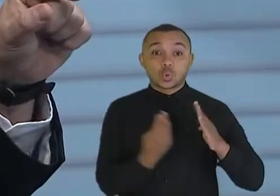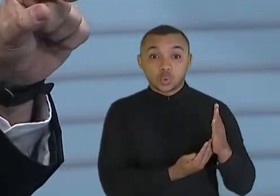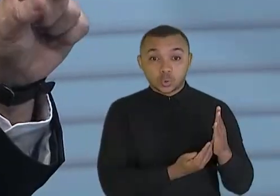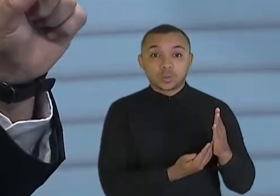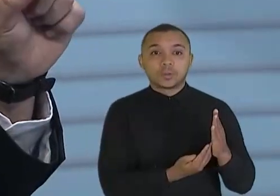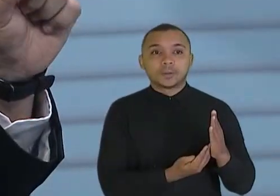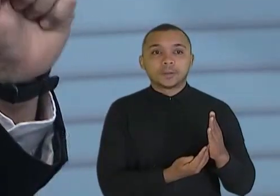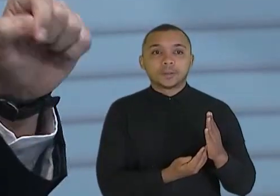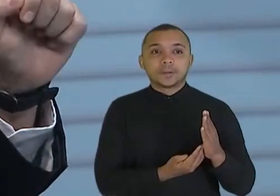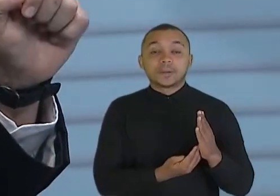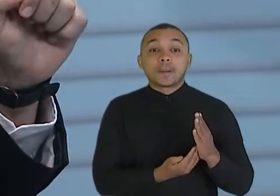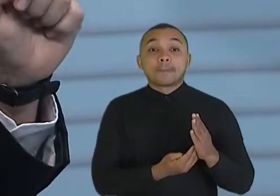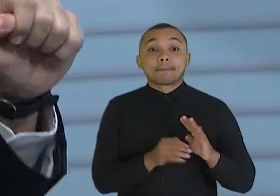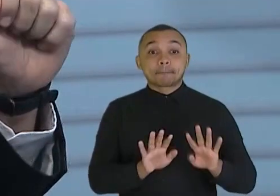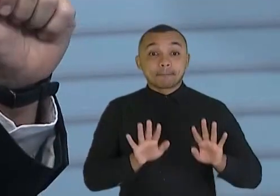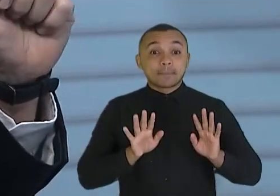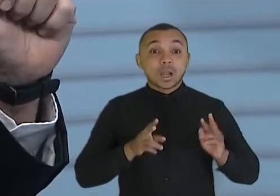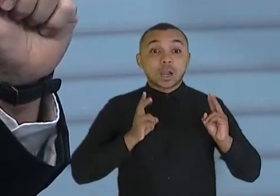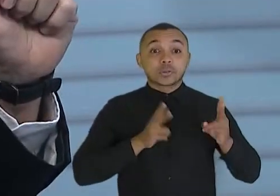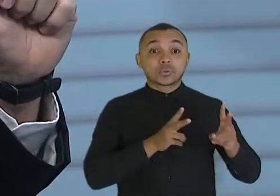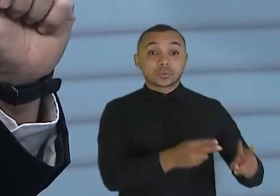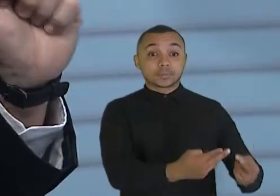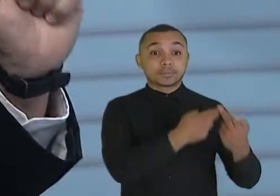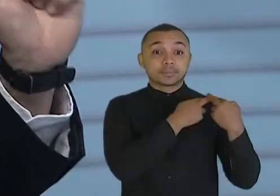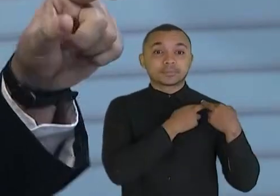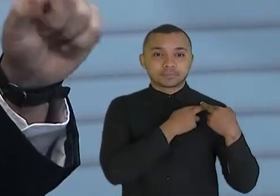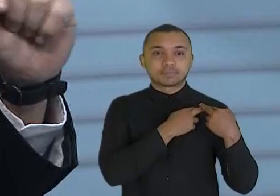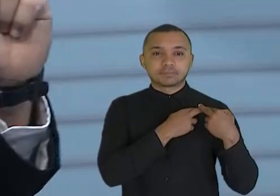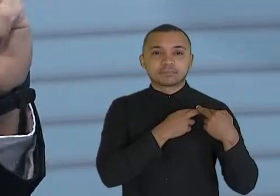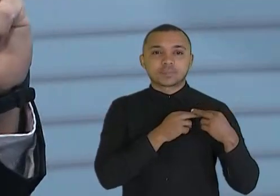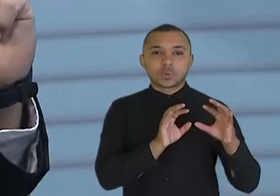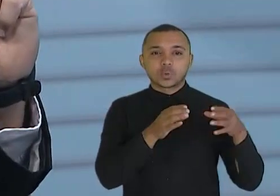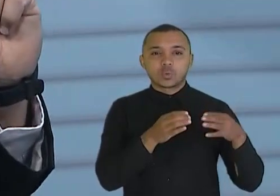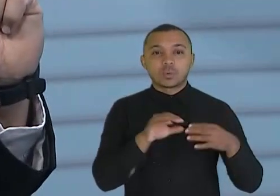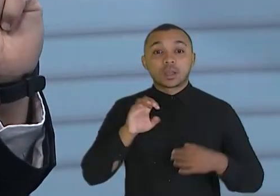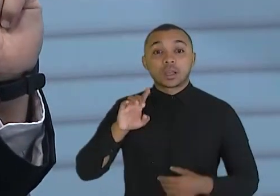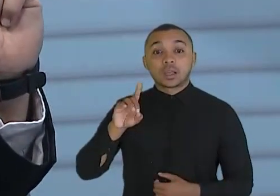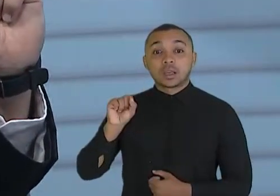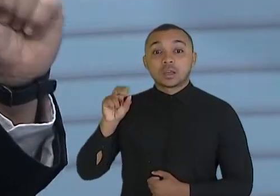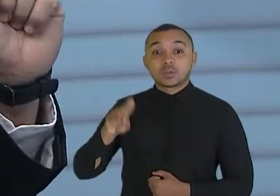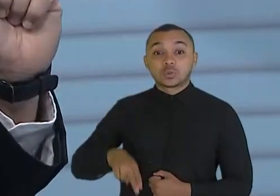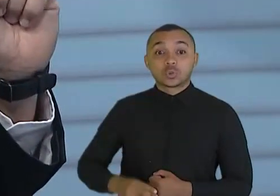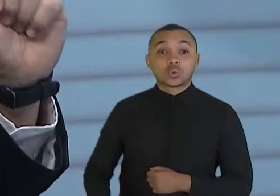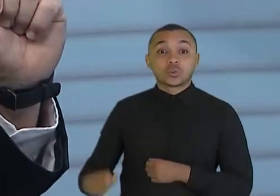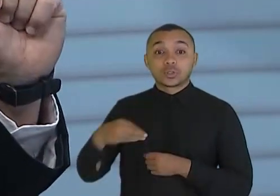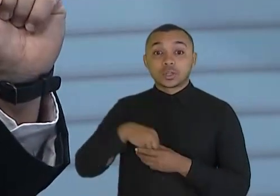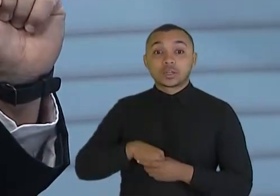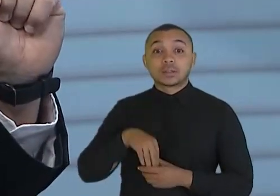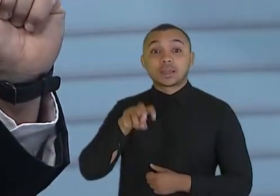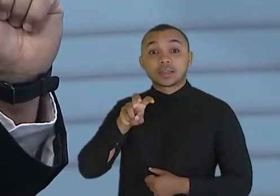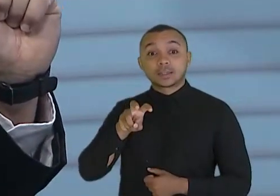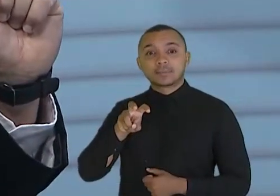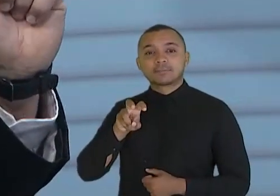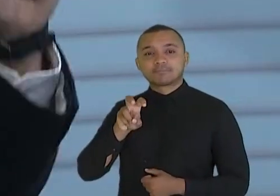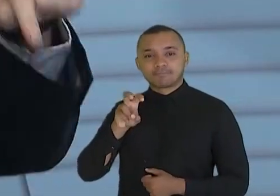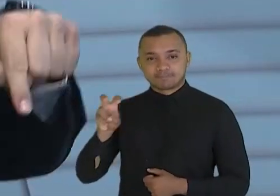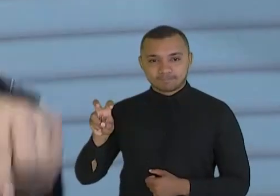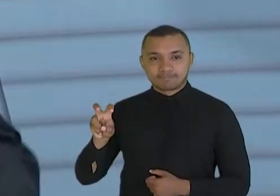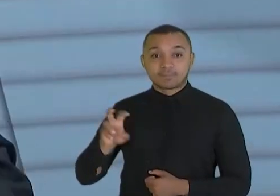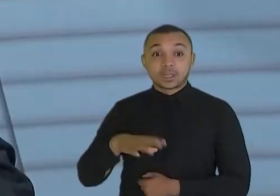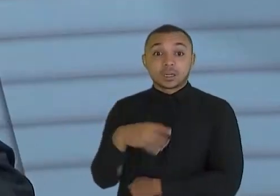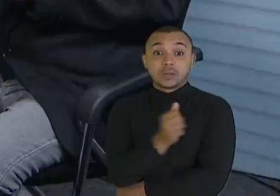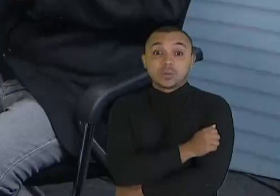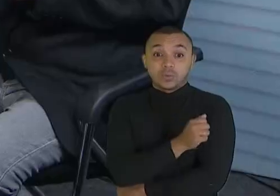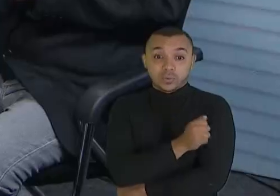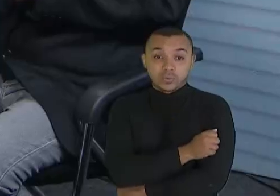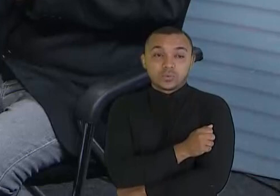aí ela é mantida pela Fundação Queiroz. Dentro do campus nós temos 550 alunos. Ah, tá. Né, porque tem